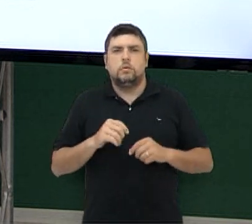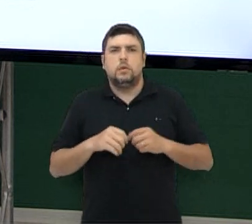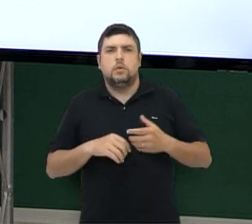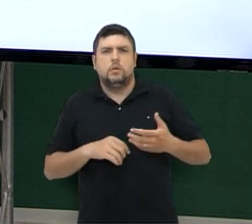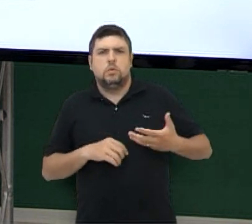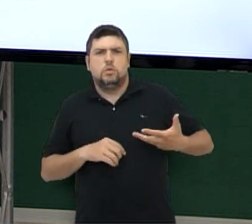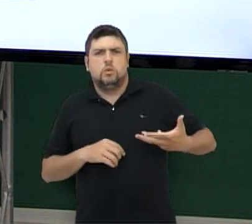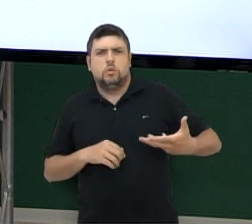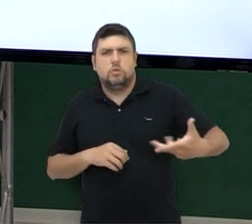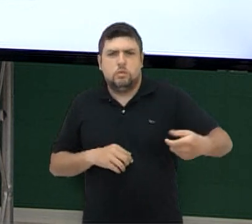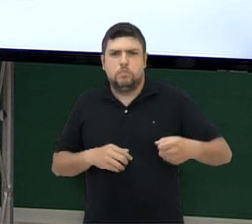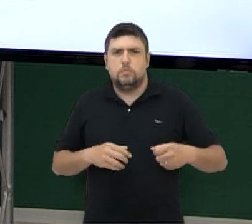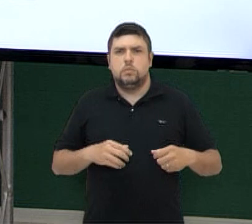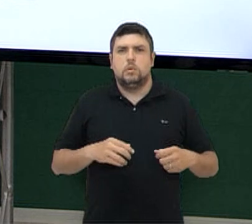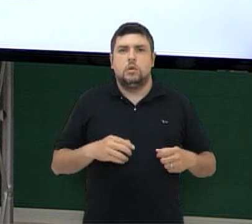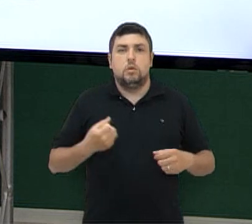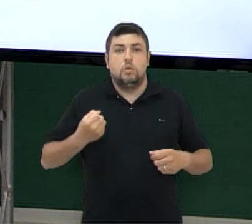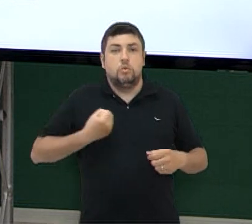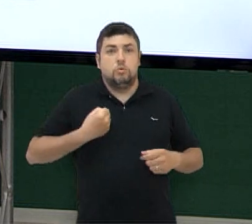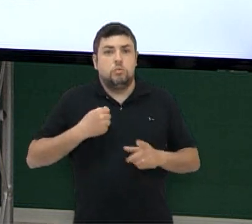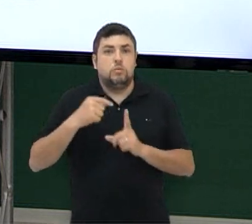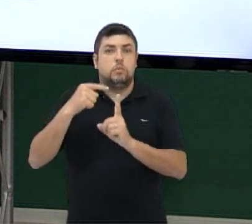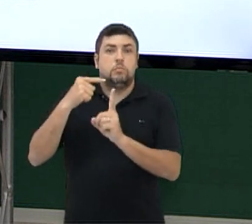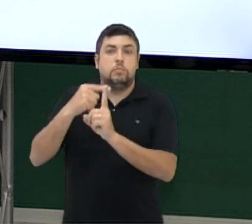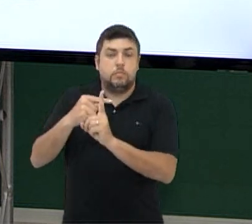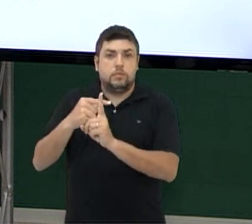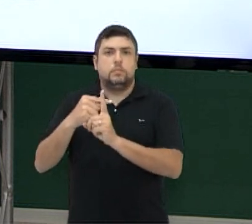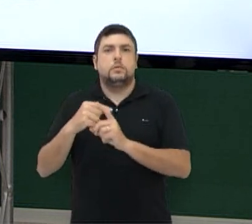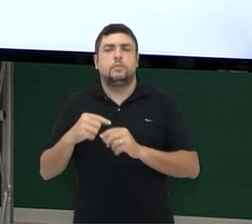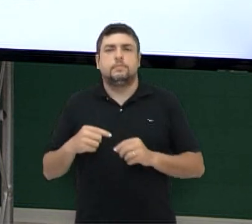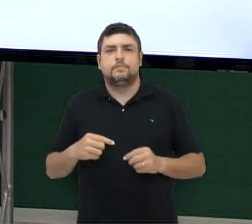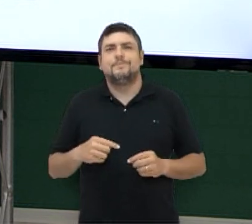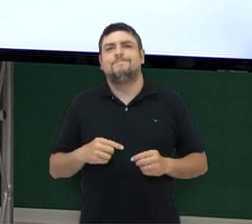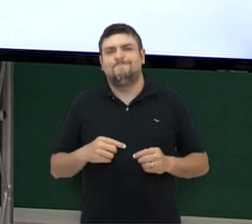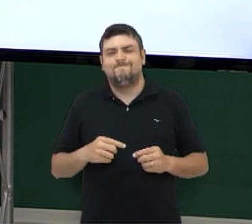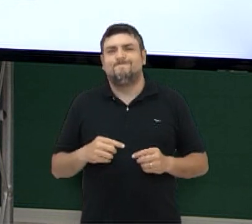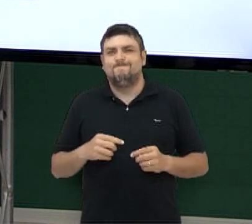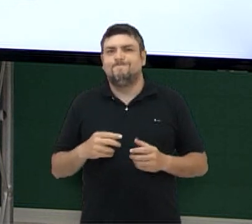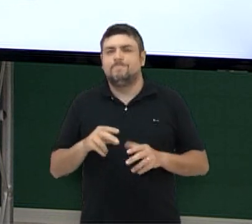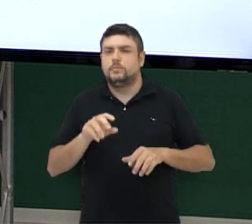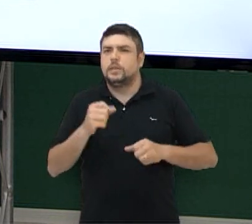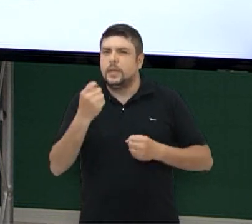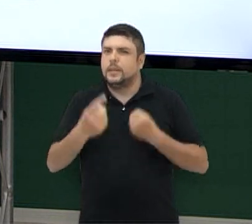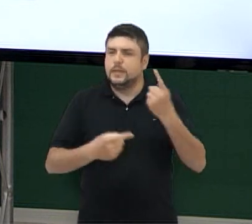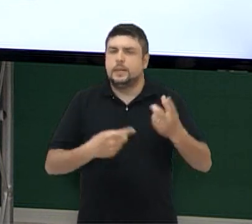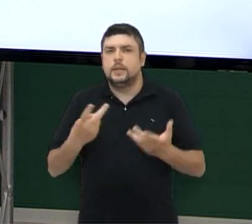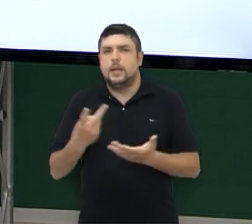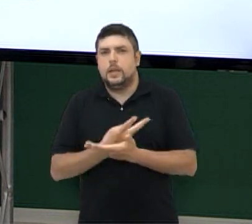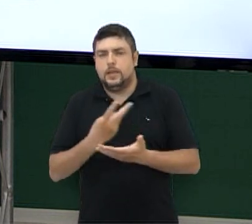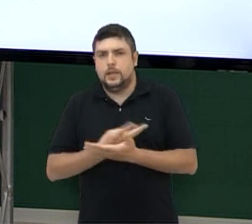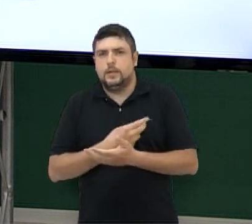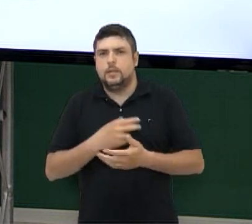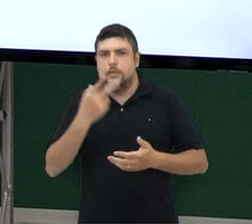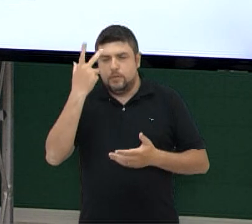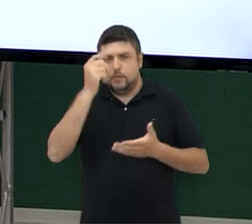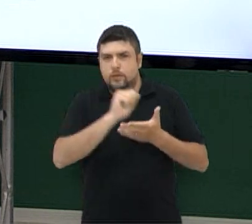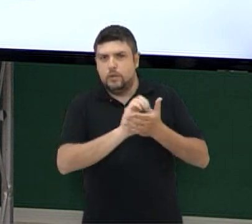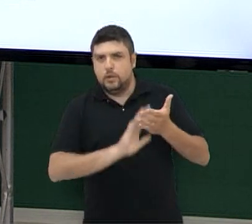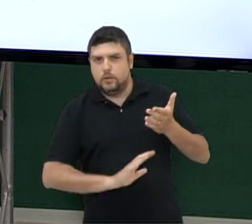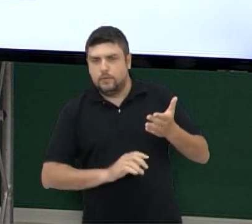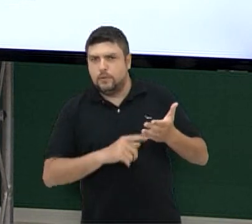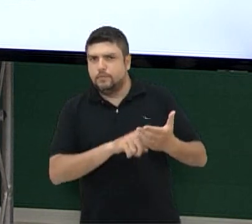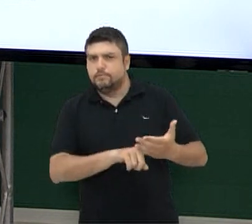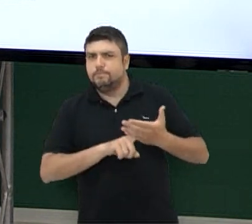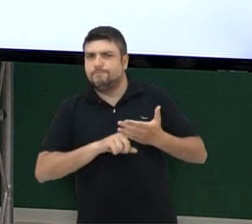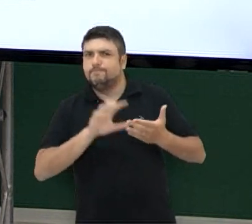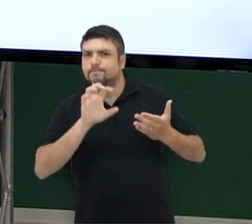Mas não é só isso, certo? É muito comum a gente fazer esse erro, porque os exercícios normalmente vêm só com esse tipo de coisa. E não é, tá? Nós